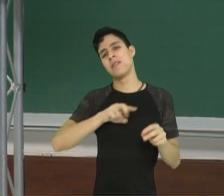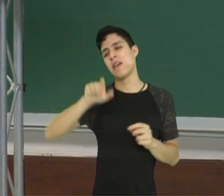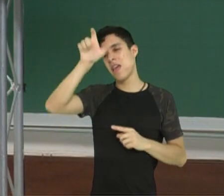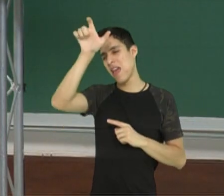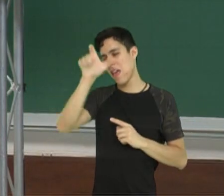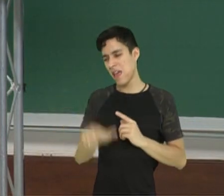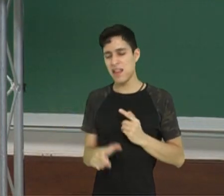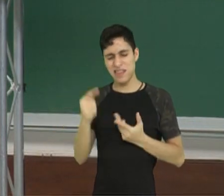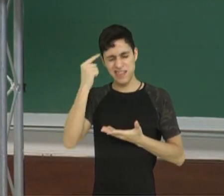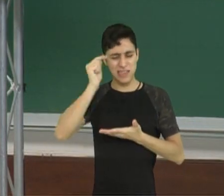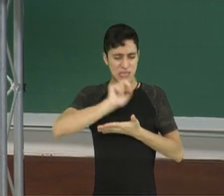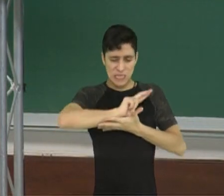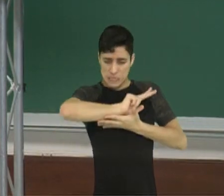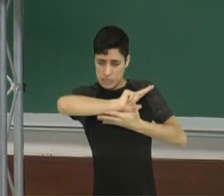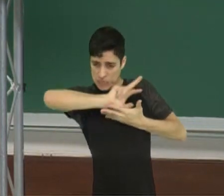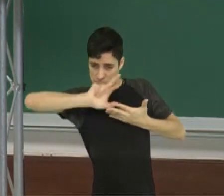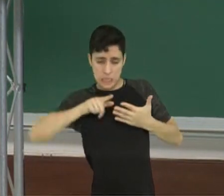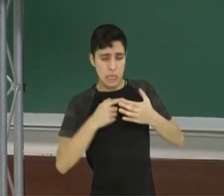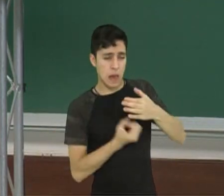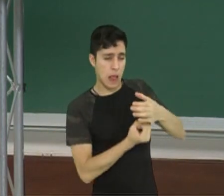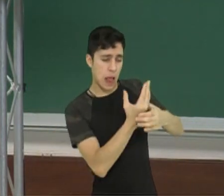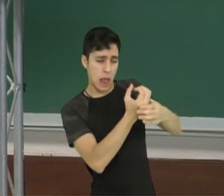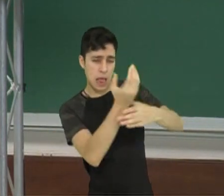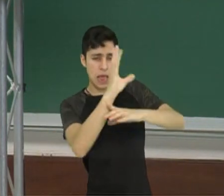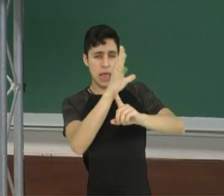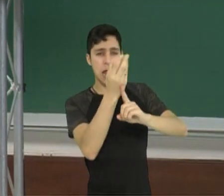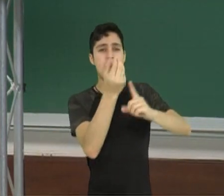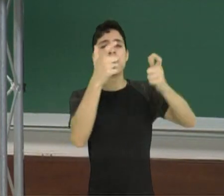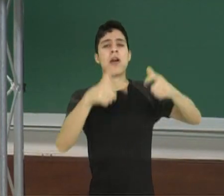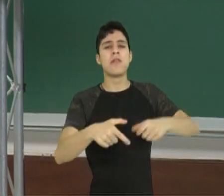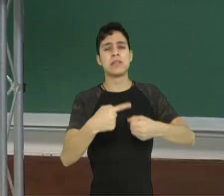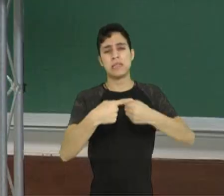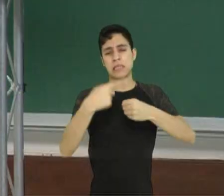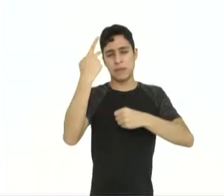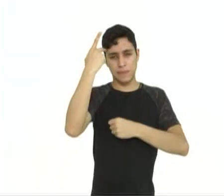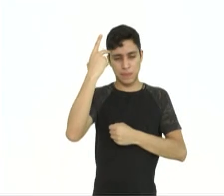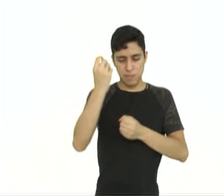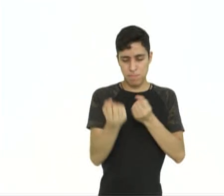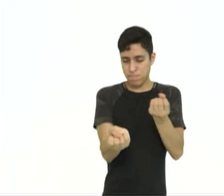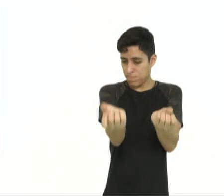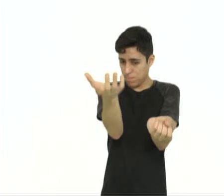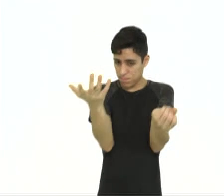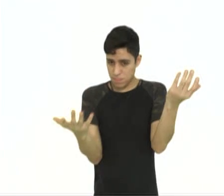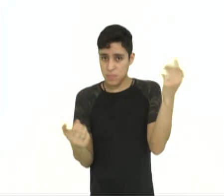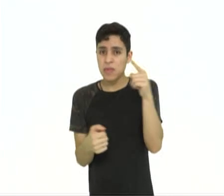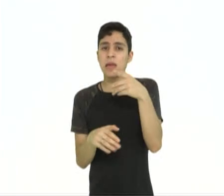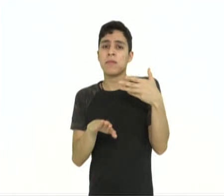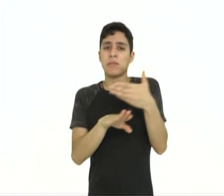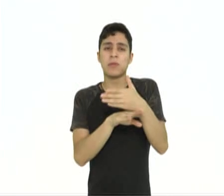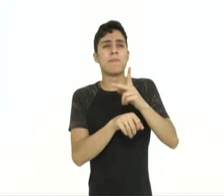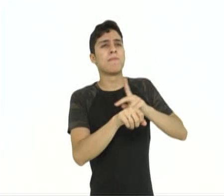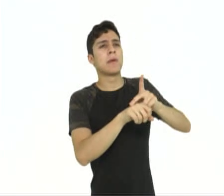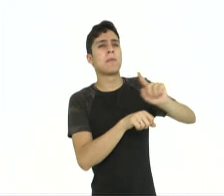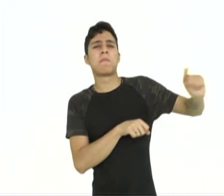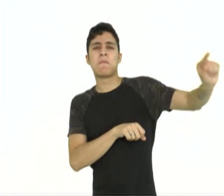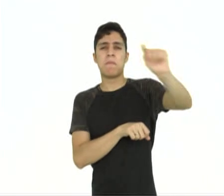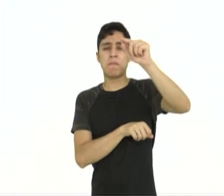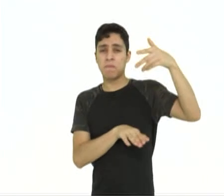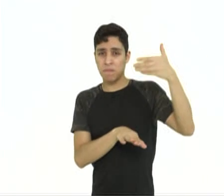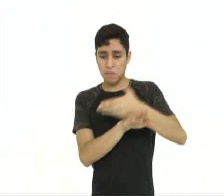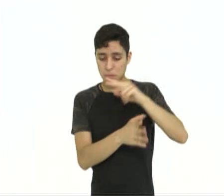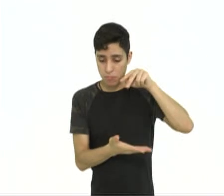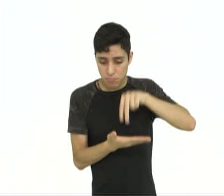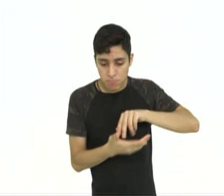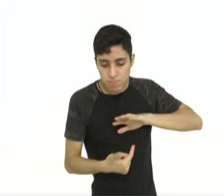realizou diversas intervenções artísticas urbanas na cidade de São Paulo e participou de exposições em vários países. Eduardo Suhr,